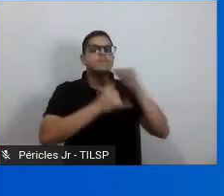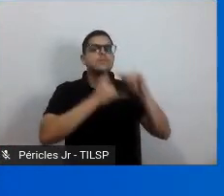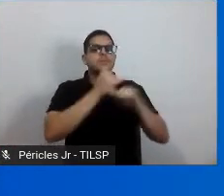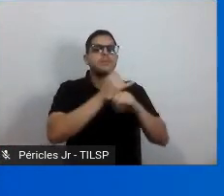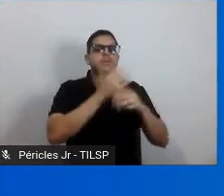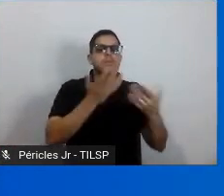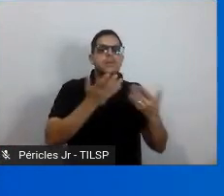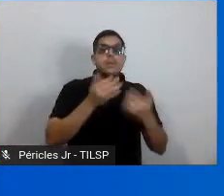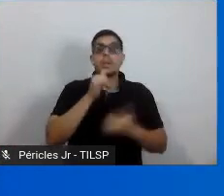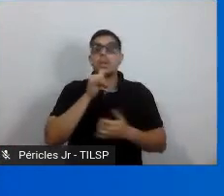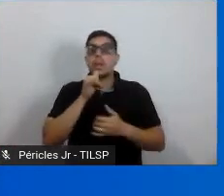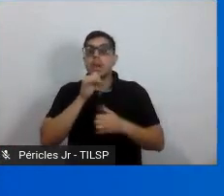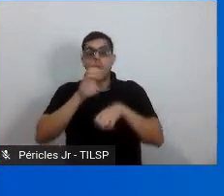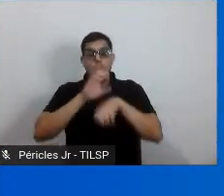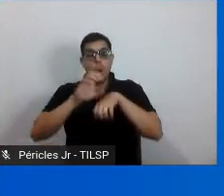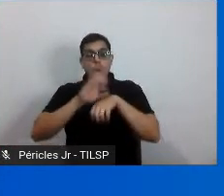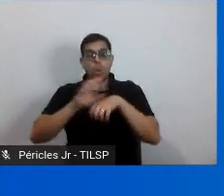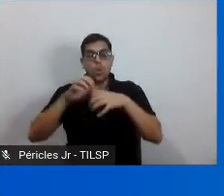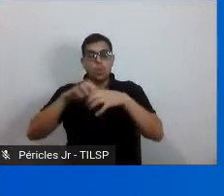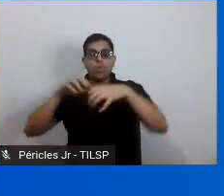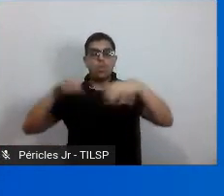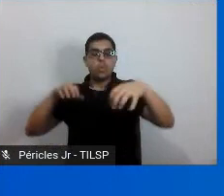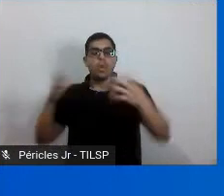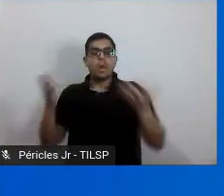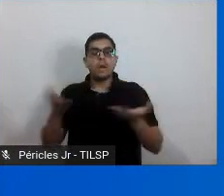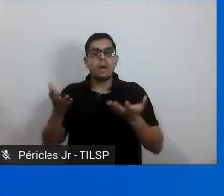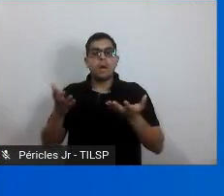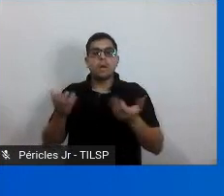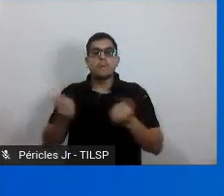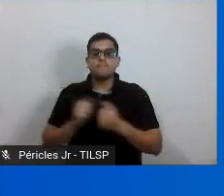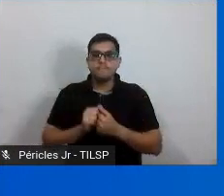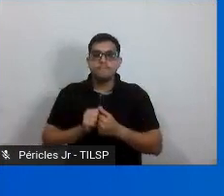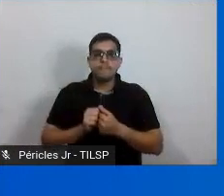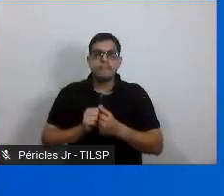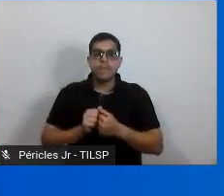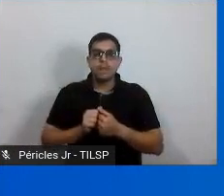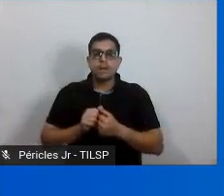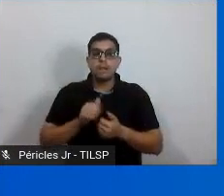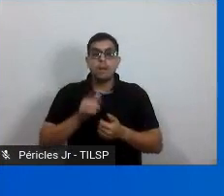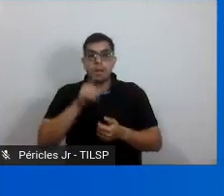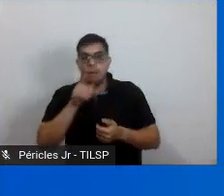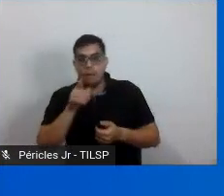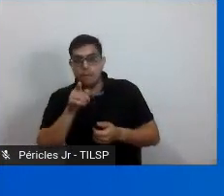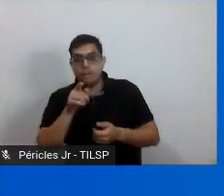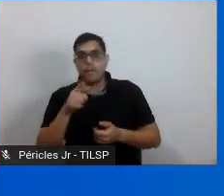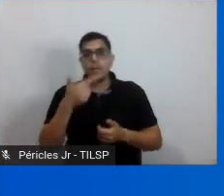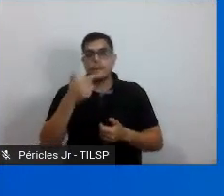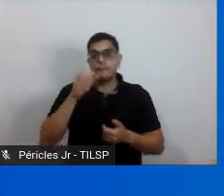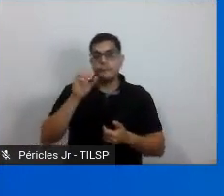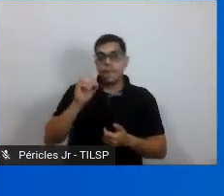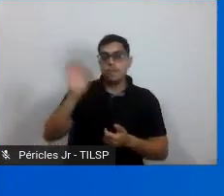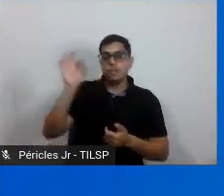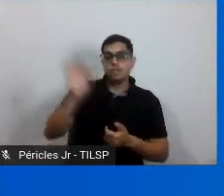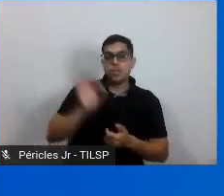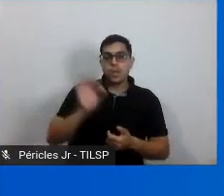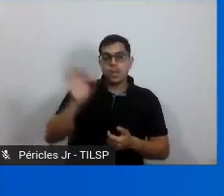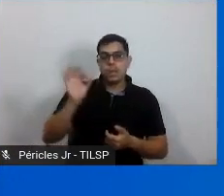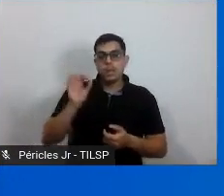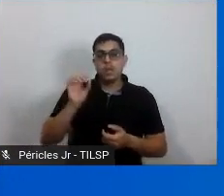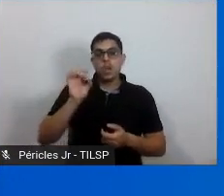vocês podem perceber a diferença né enquanto menos de 20% das pessoas que só acessam pelo celular